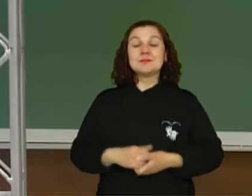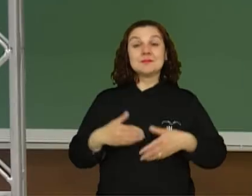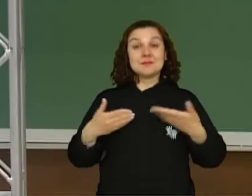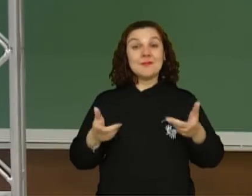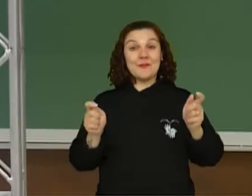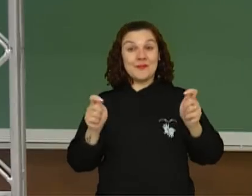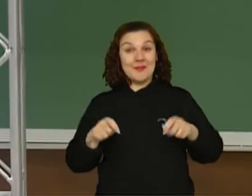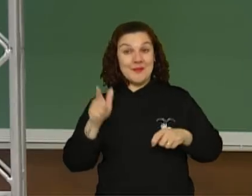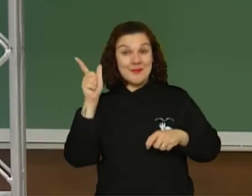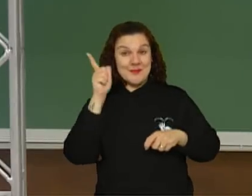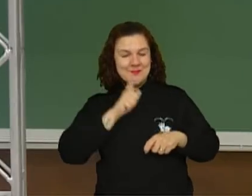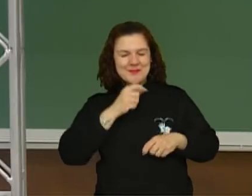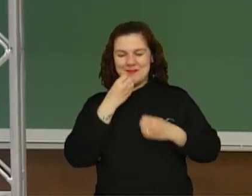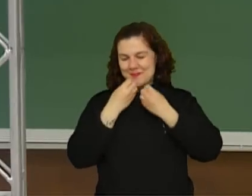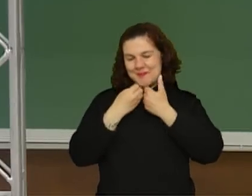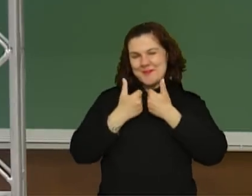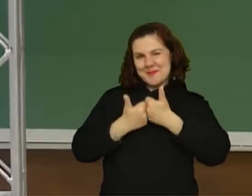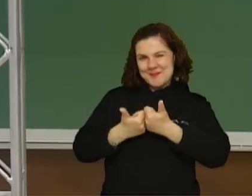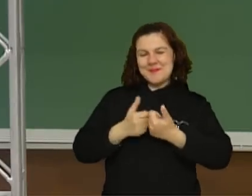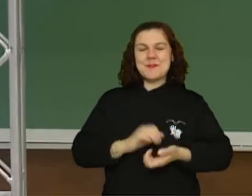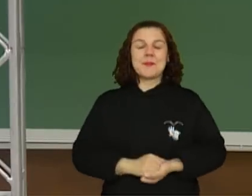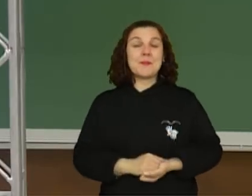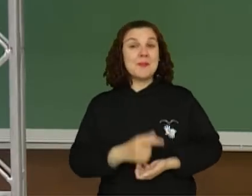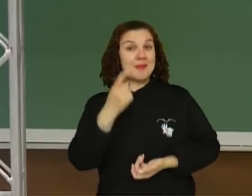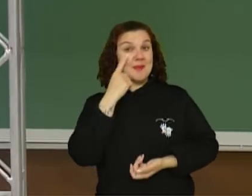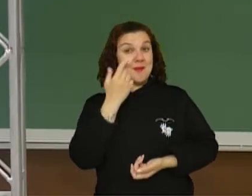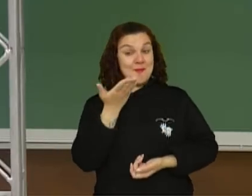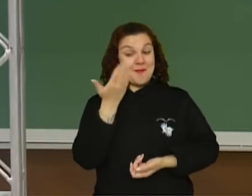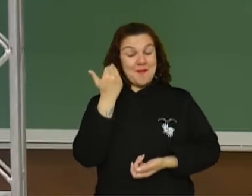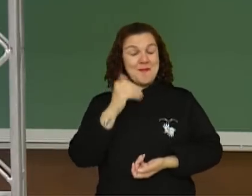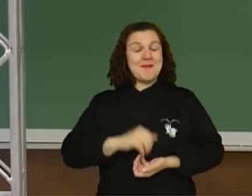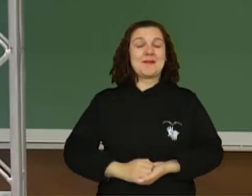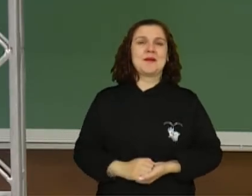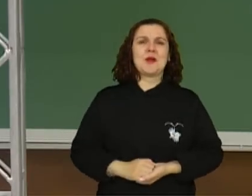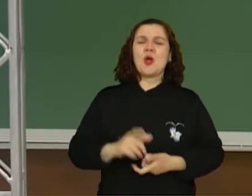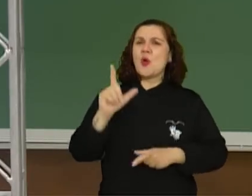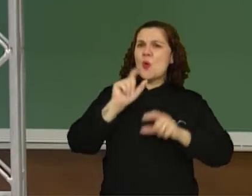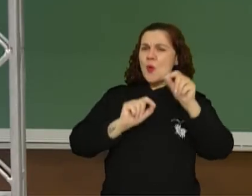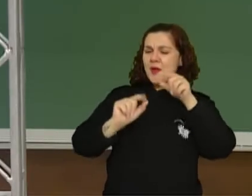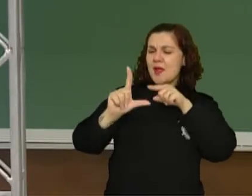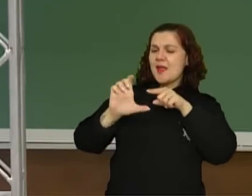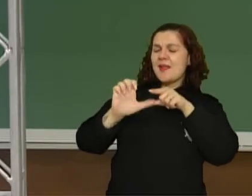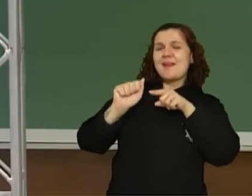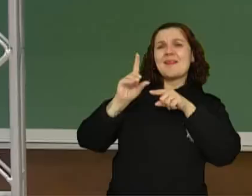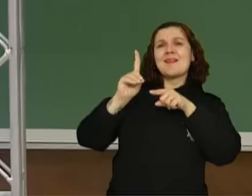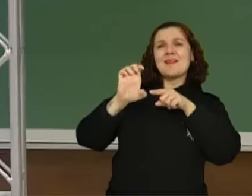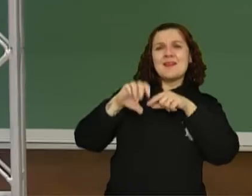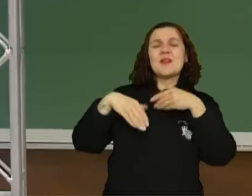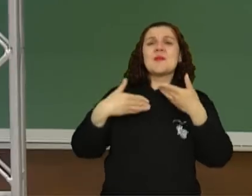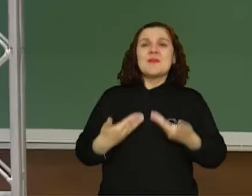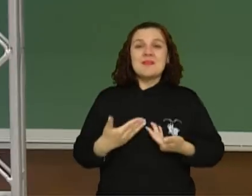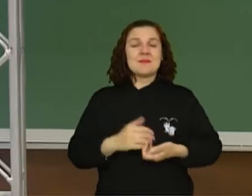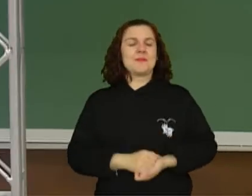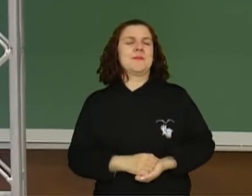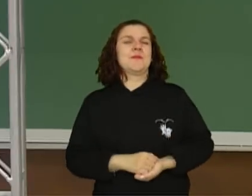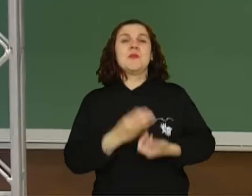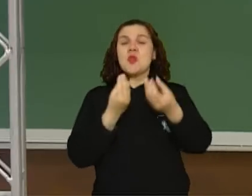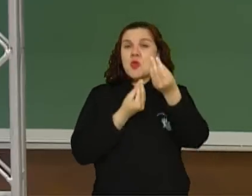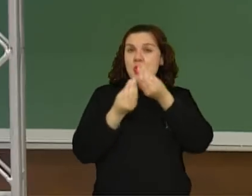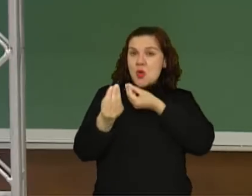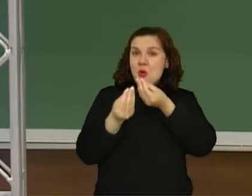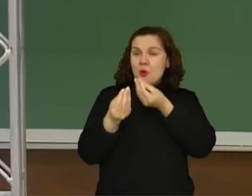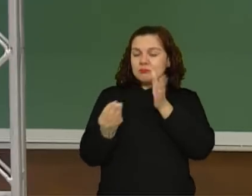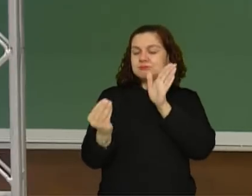Deram conta lá? Muito bem. Então vamos lá, né? O que é lead, ou slide da notícia? Como ele